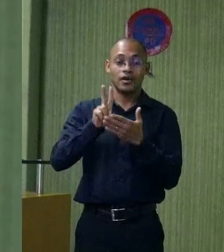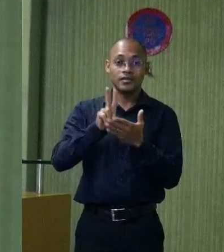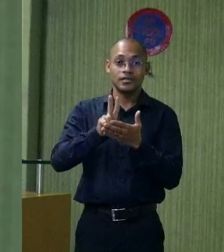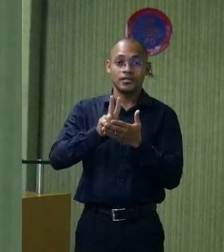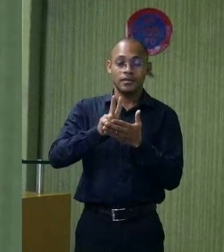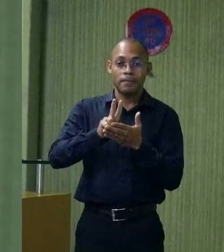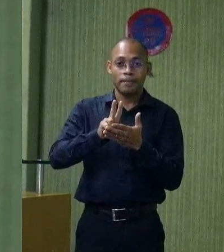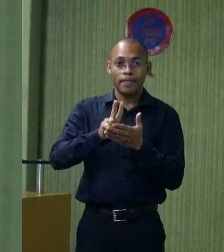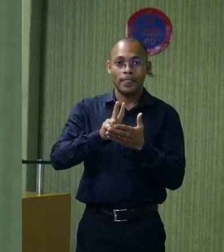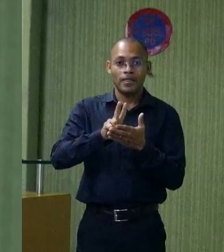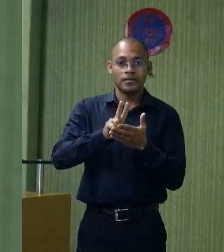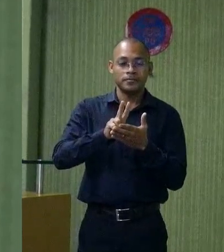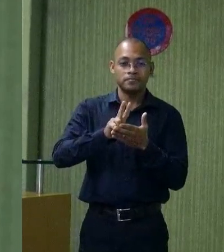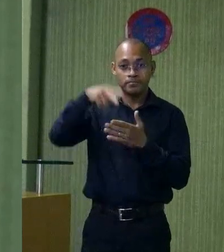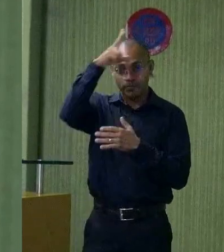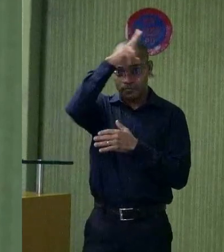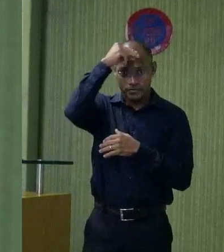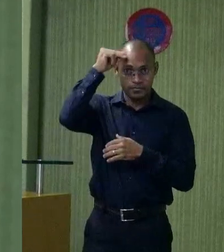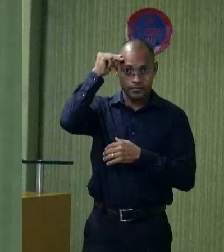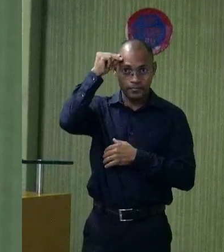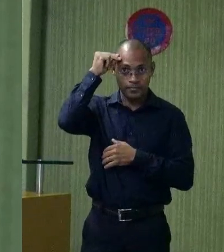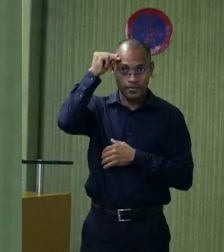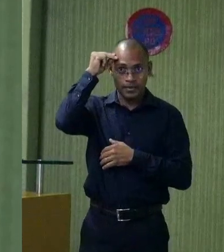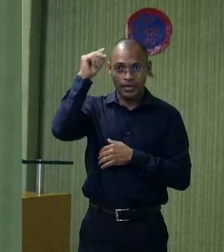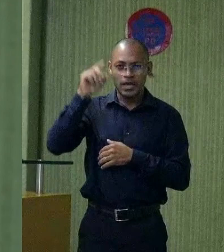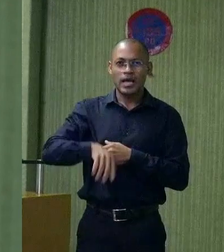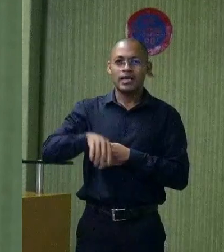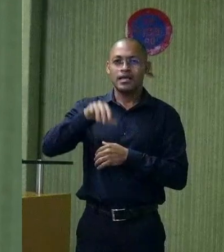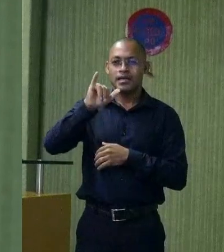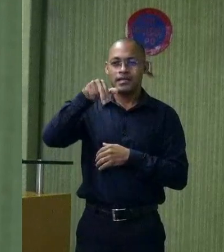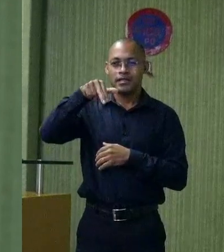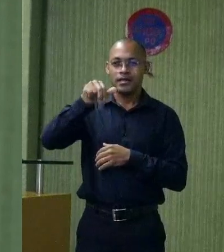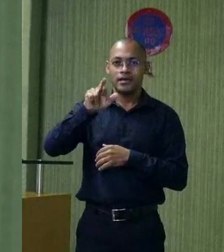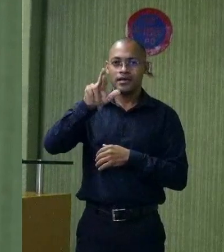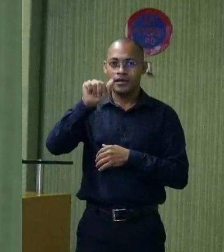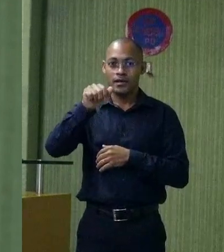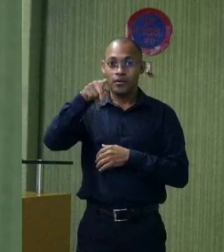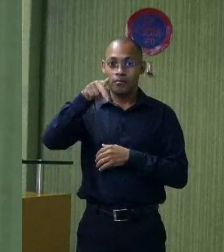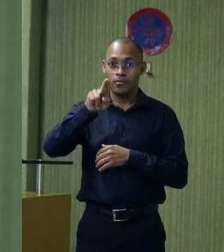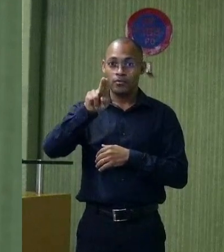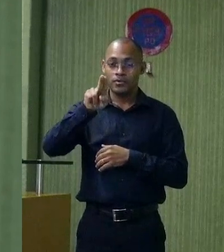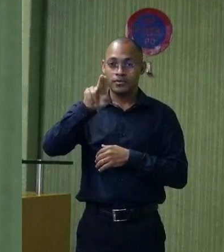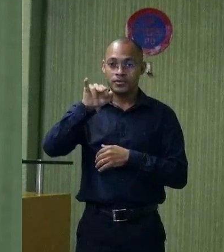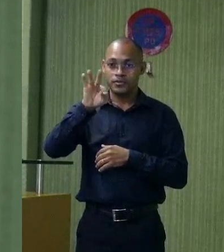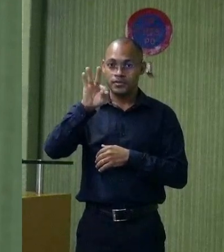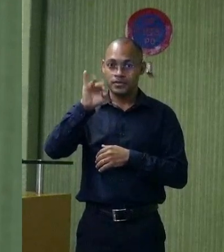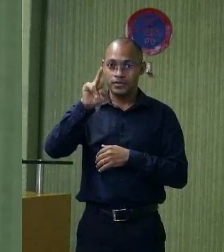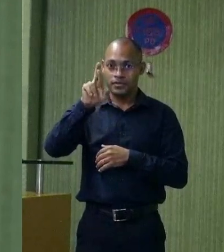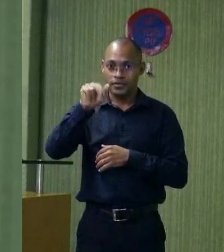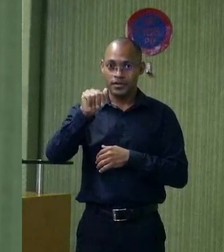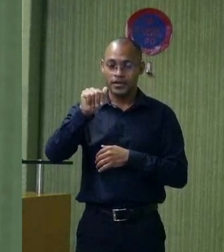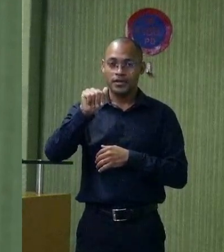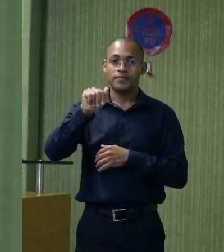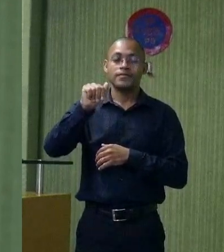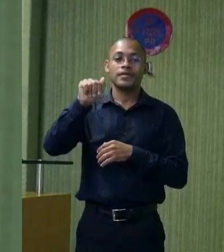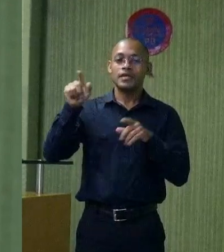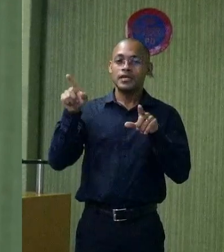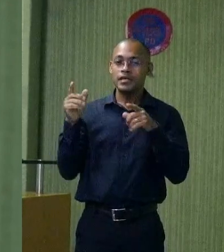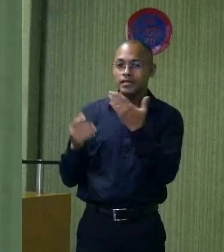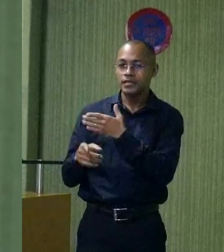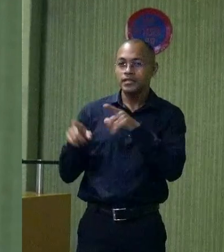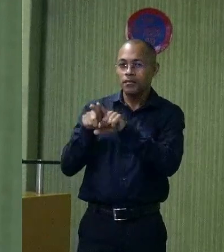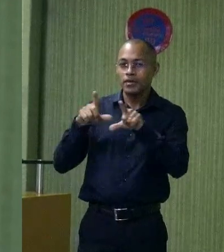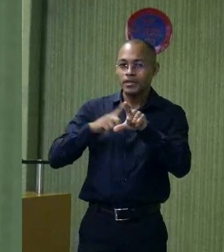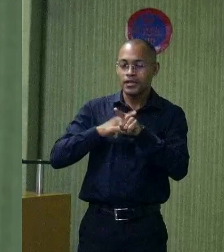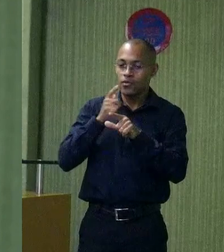C caiata putia que é uma comunidade indígena São Tomé e Aqui nós temos no